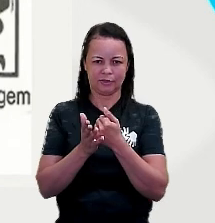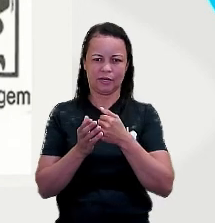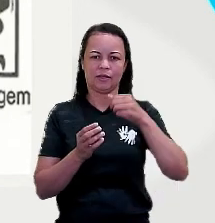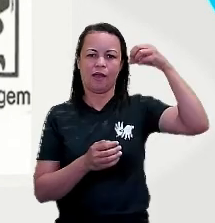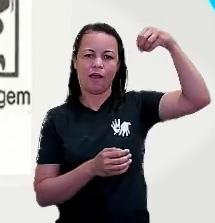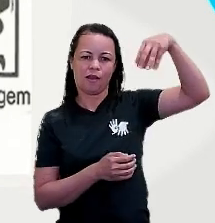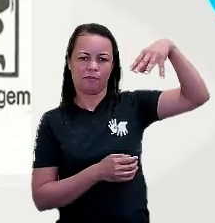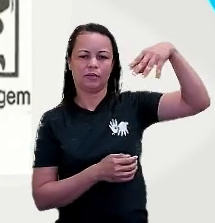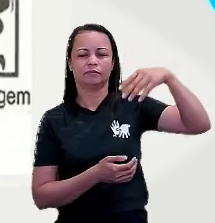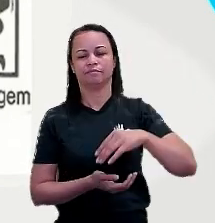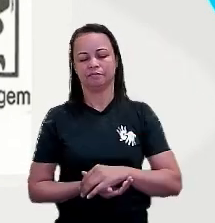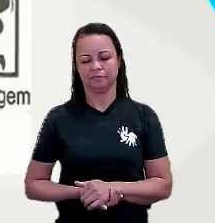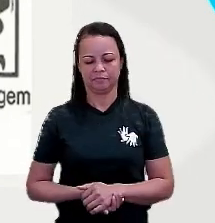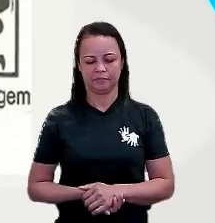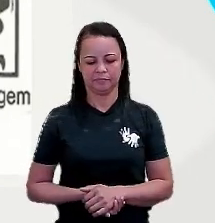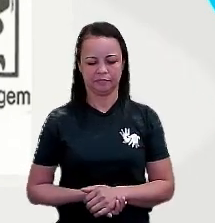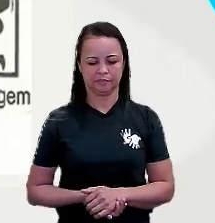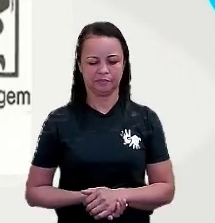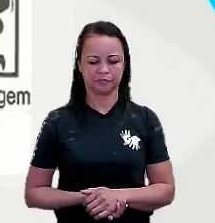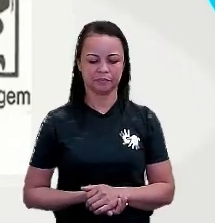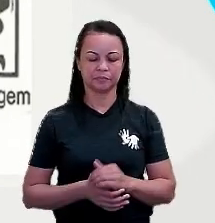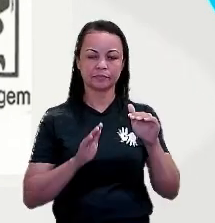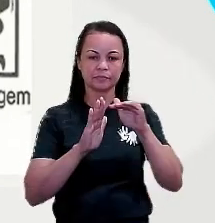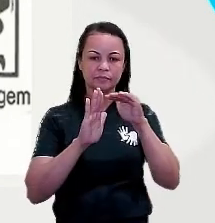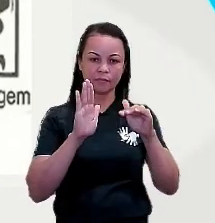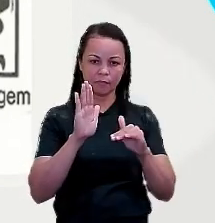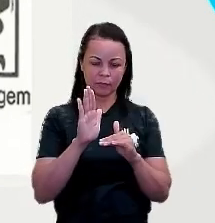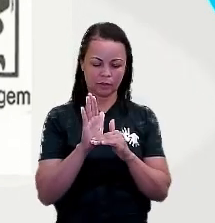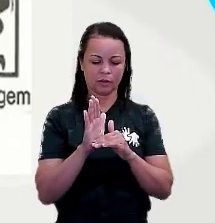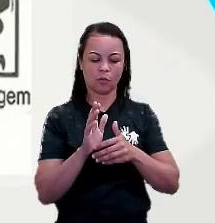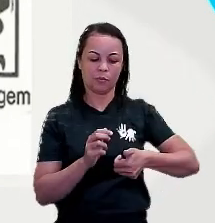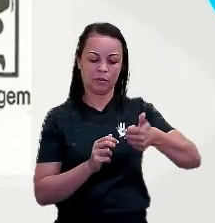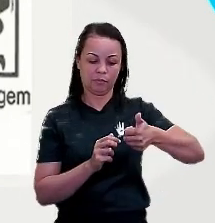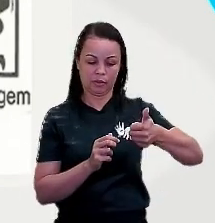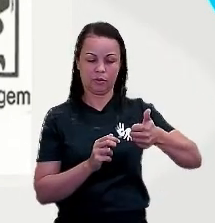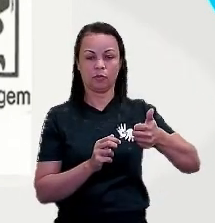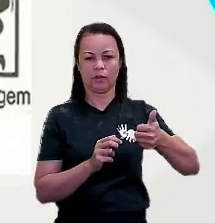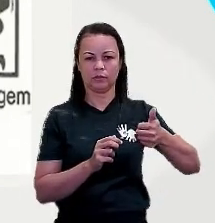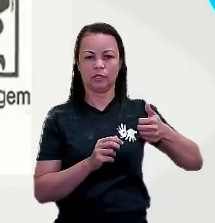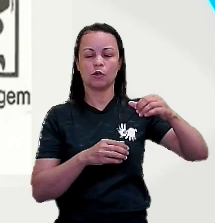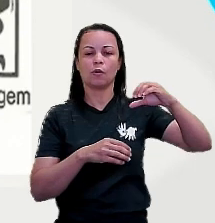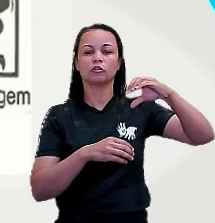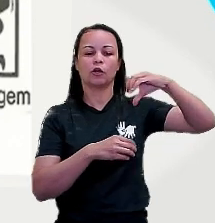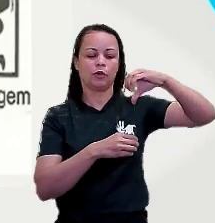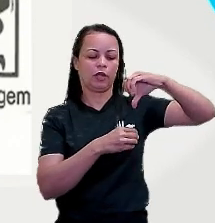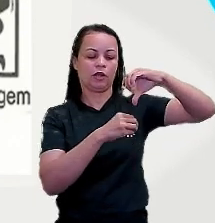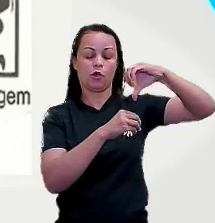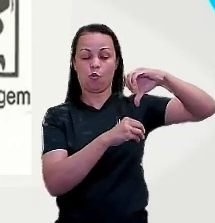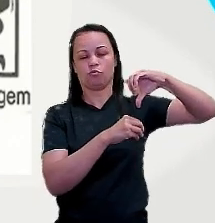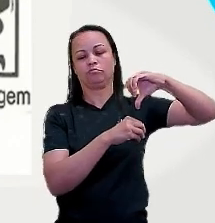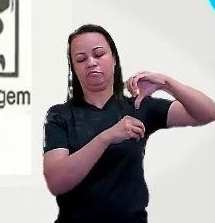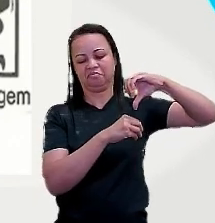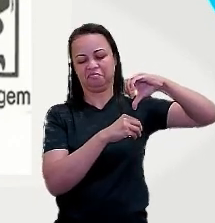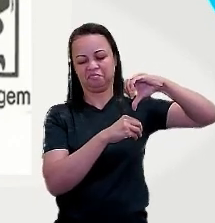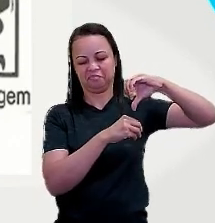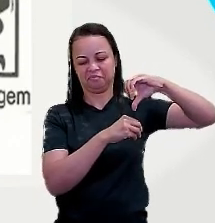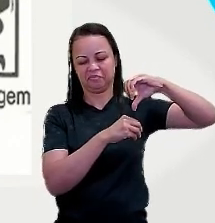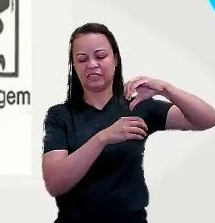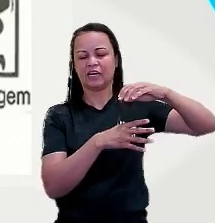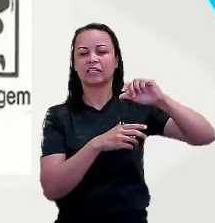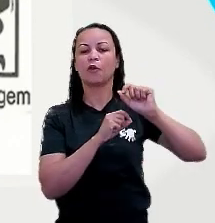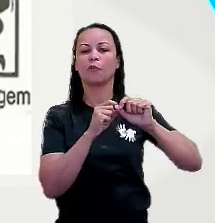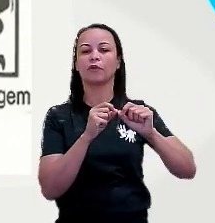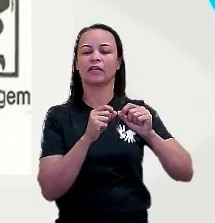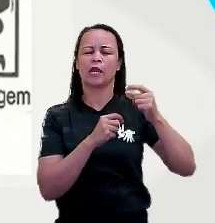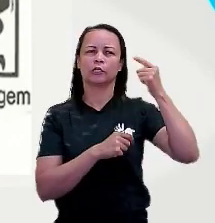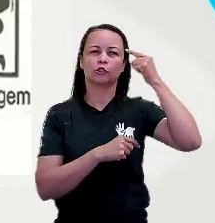lâmpada. Na linha de baixo, o primeiro quadrinho mostra a interrogação, que é a